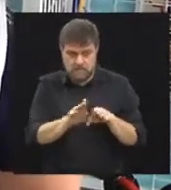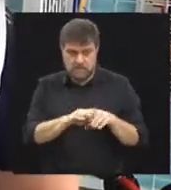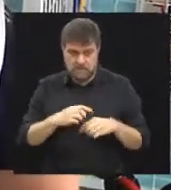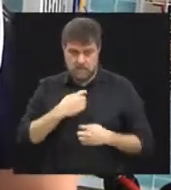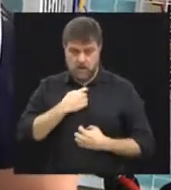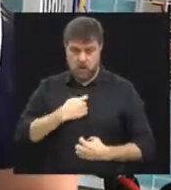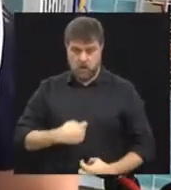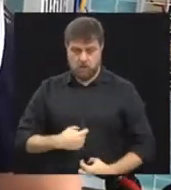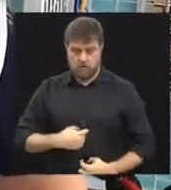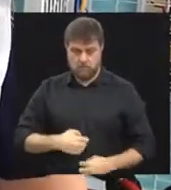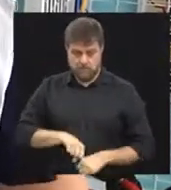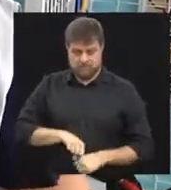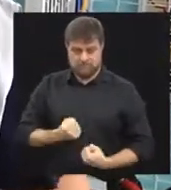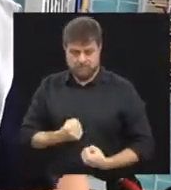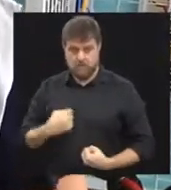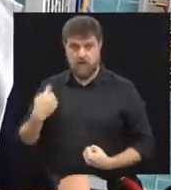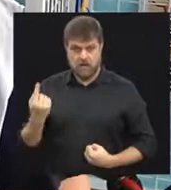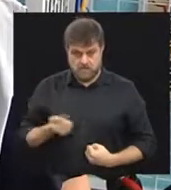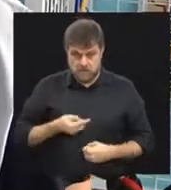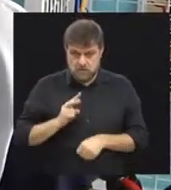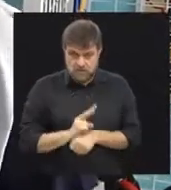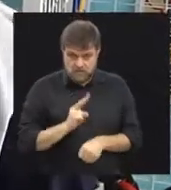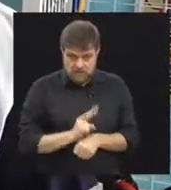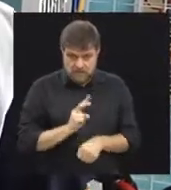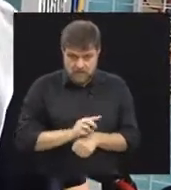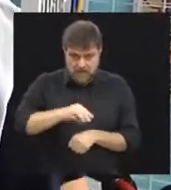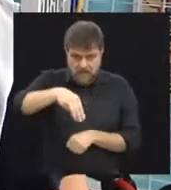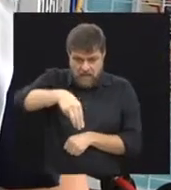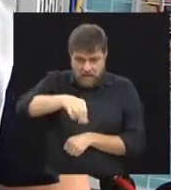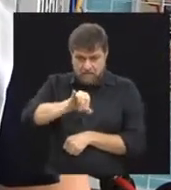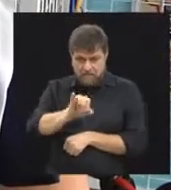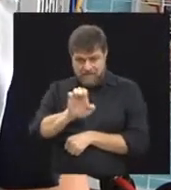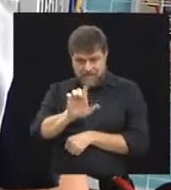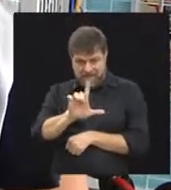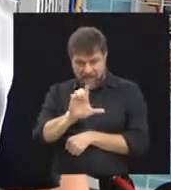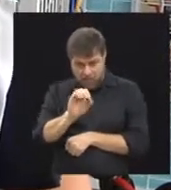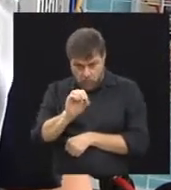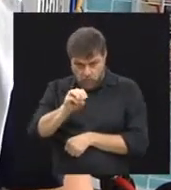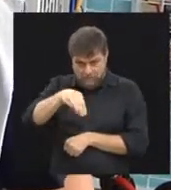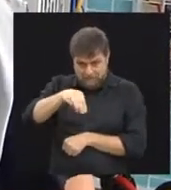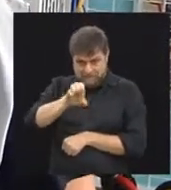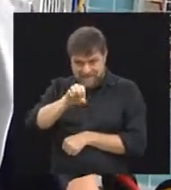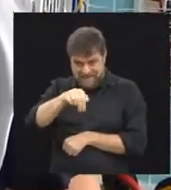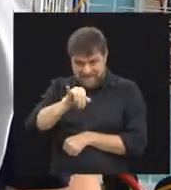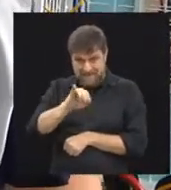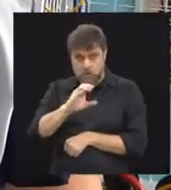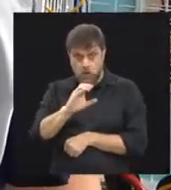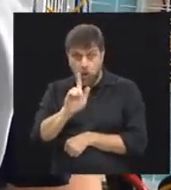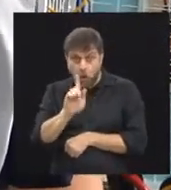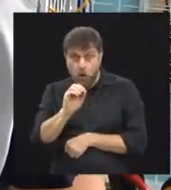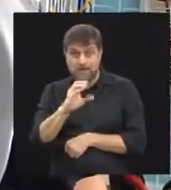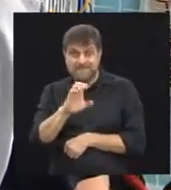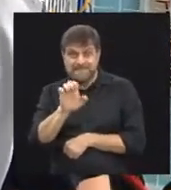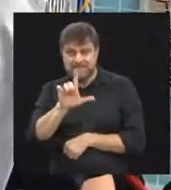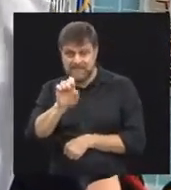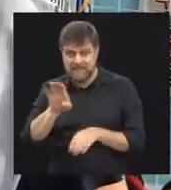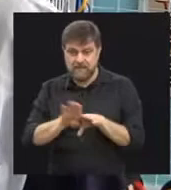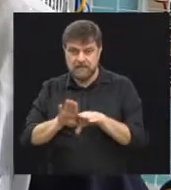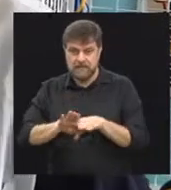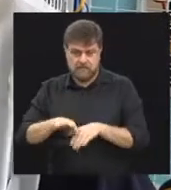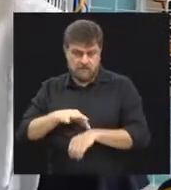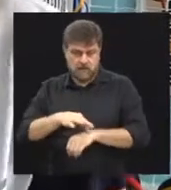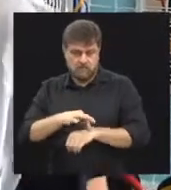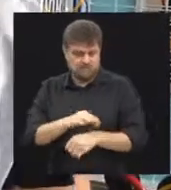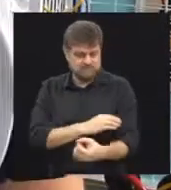bem procurada aqui. A gente é referência até em mielomeningocele em Campinas. E tem outras síndromes e distrofias musculares também.